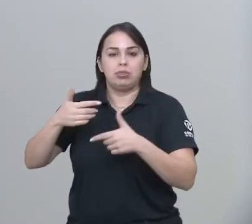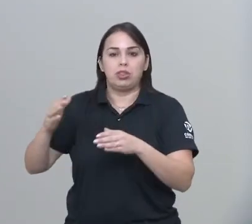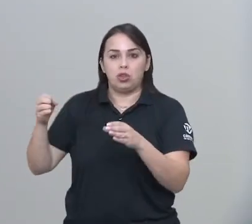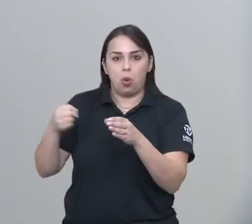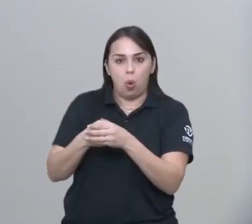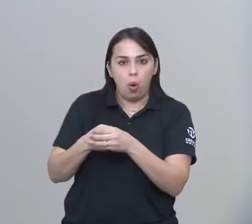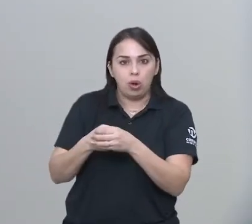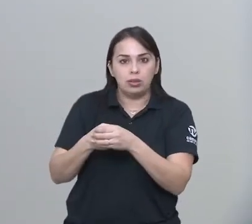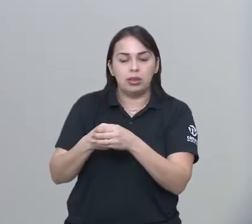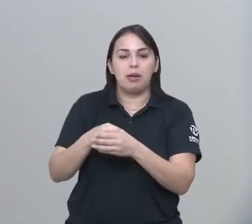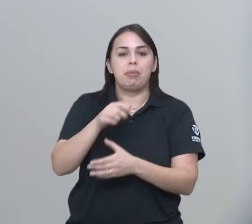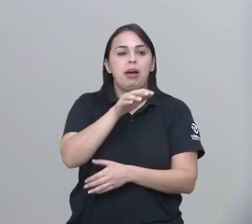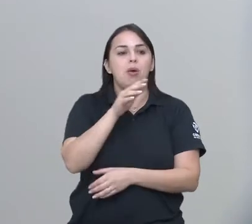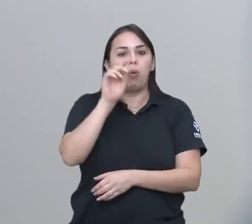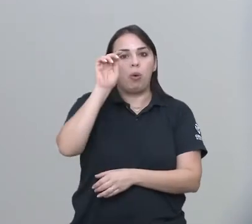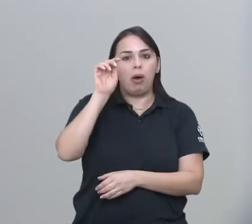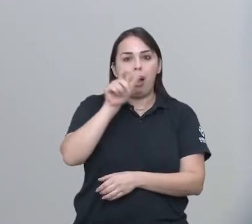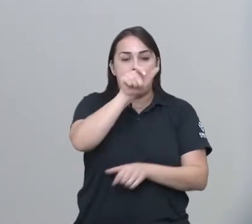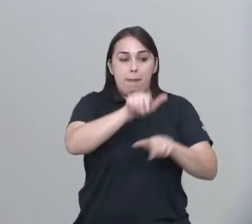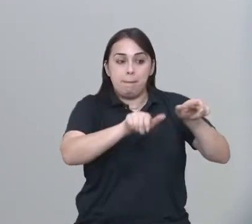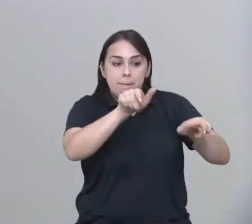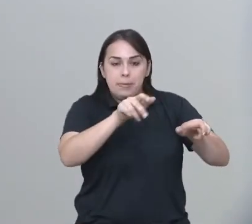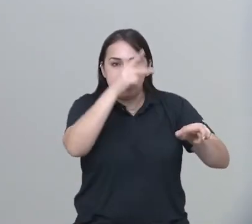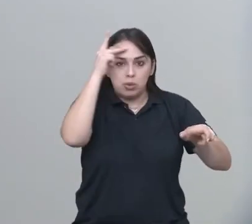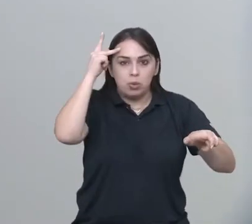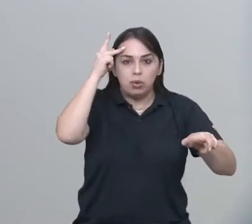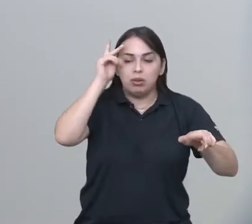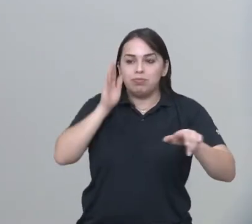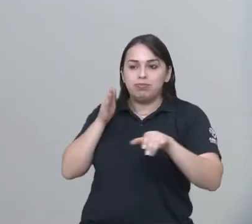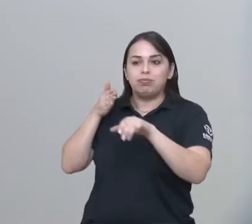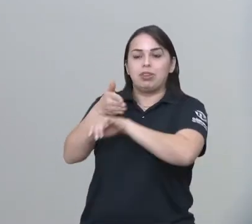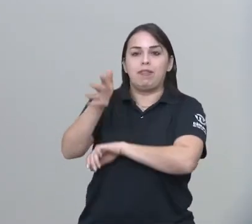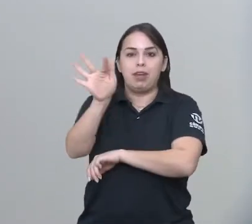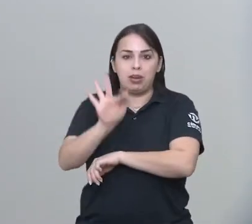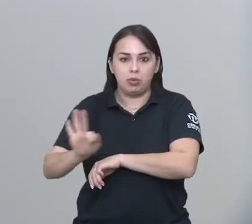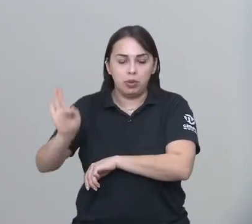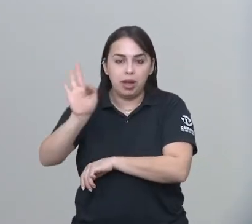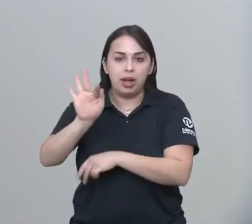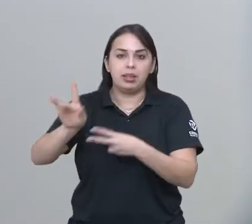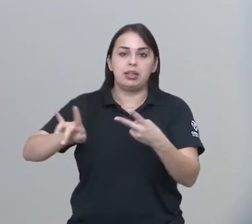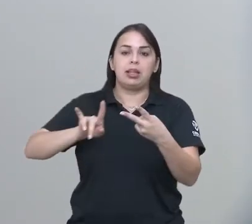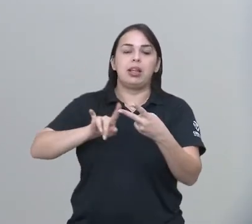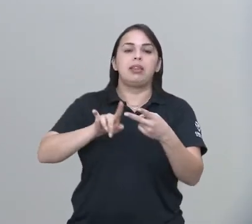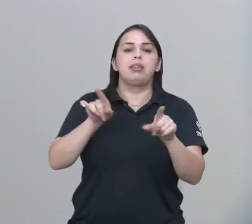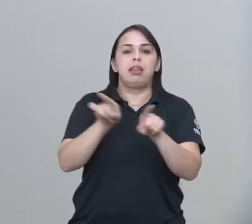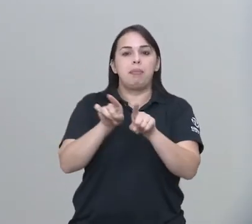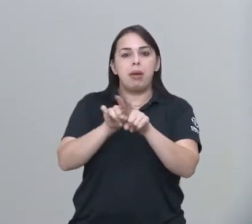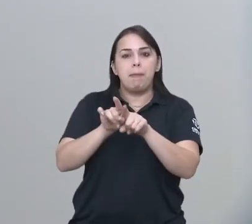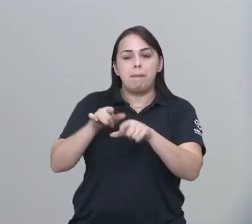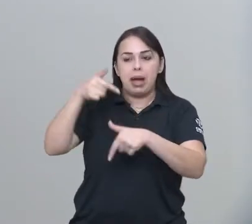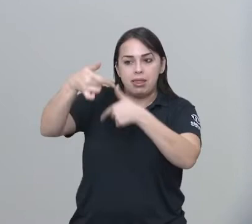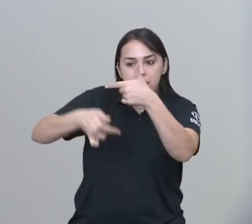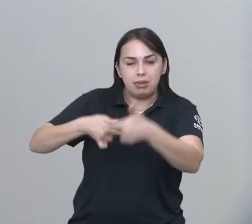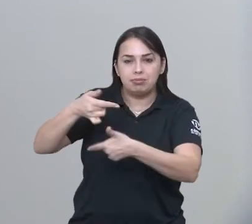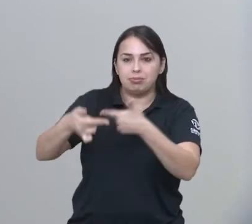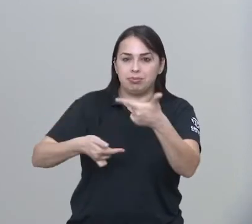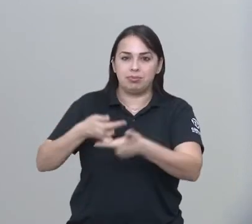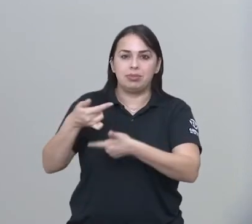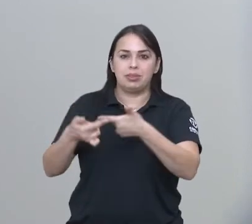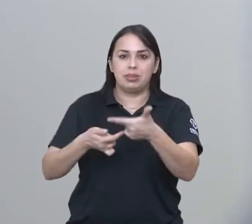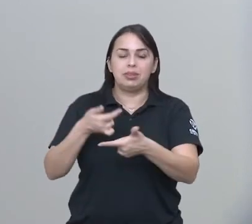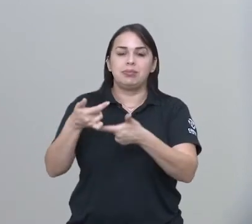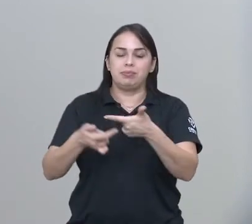né, para que eles entrem na faculdade, políticas de cotas também para empregos, né? Nós